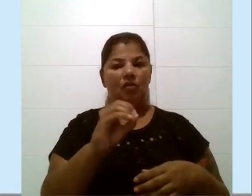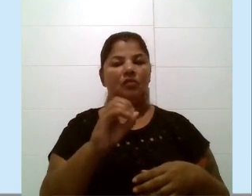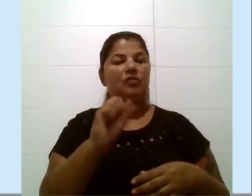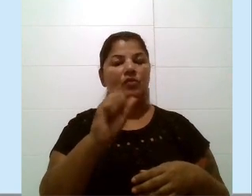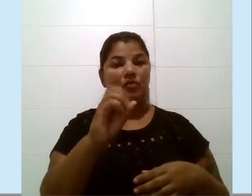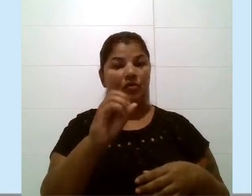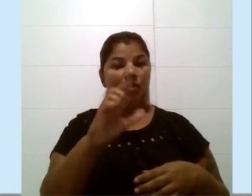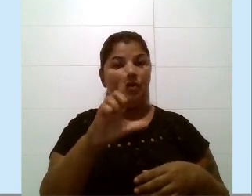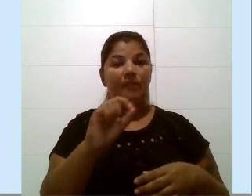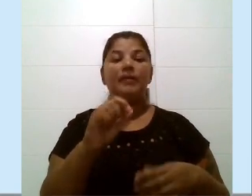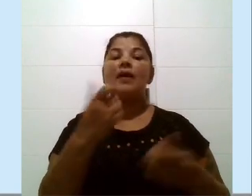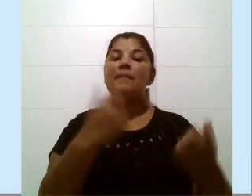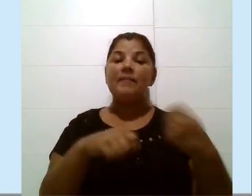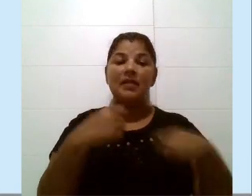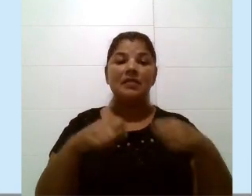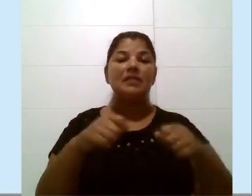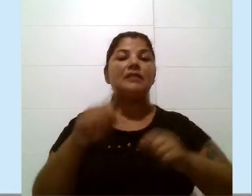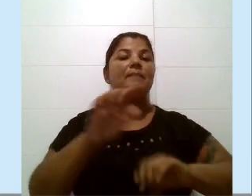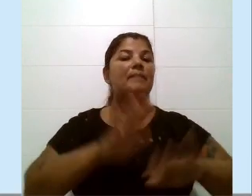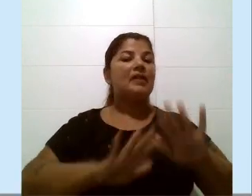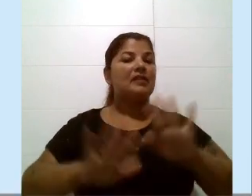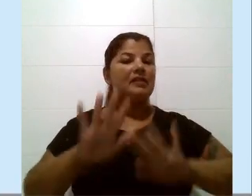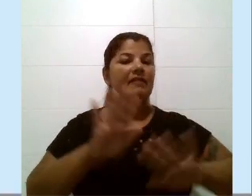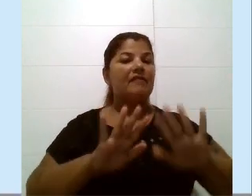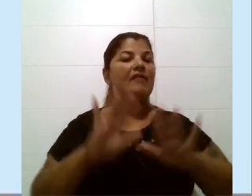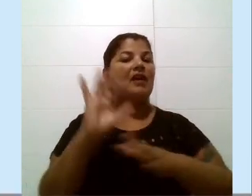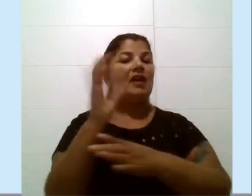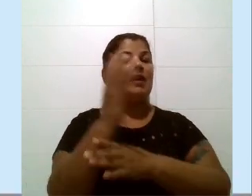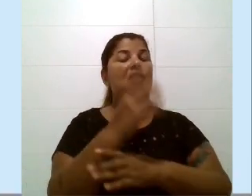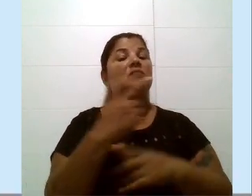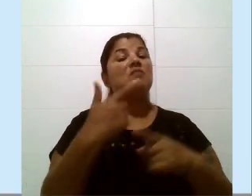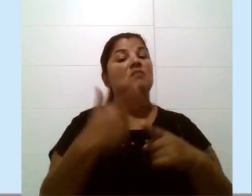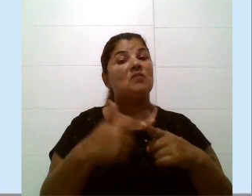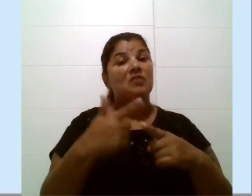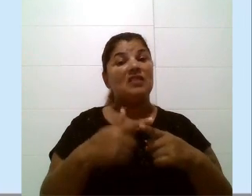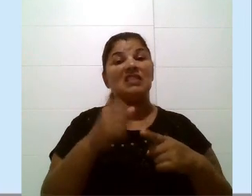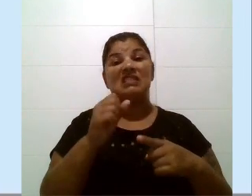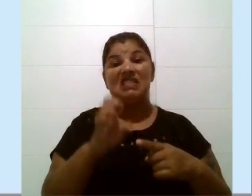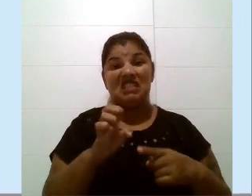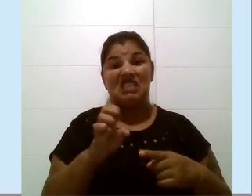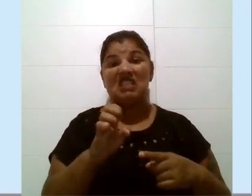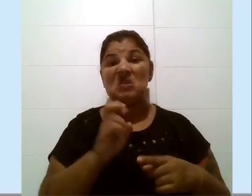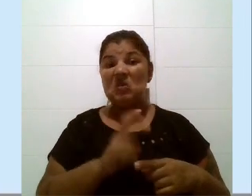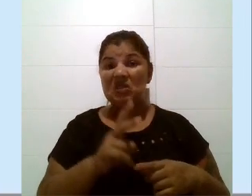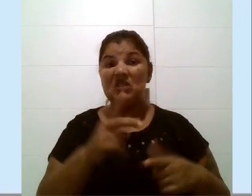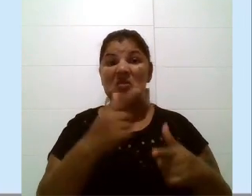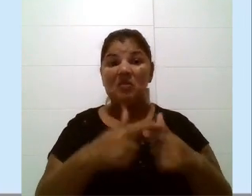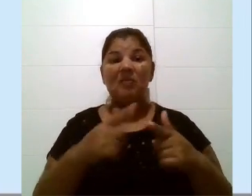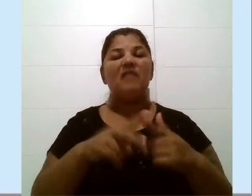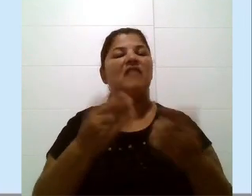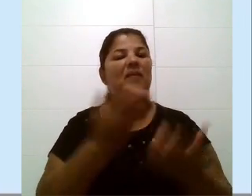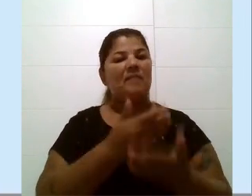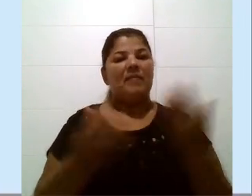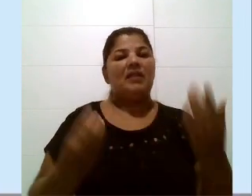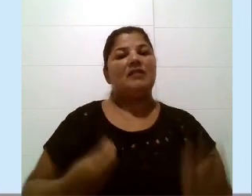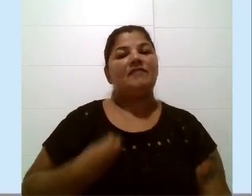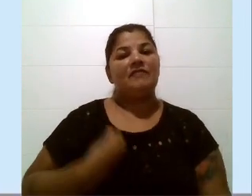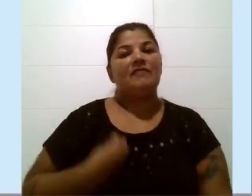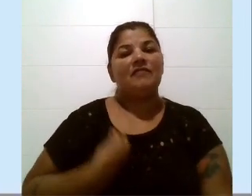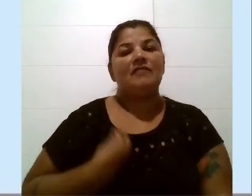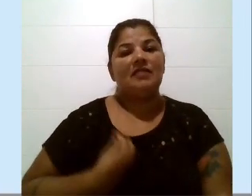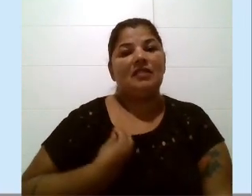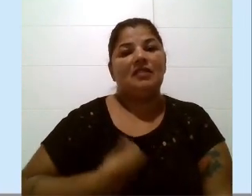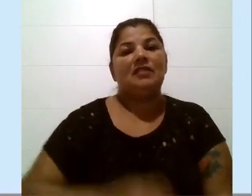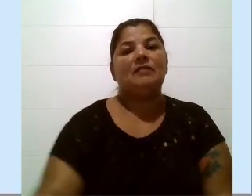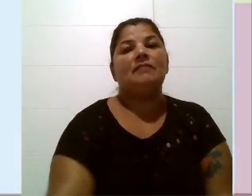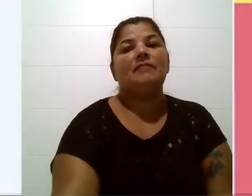ambientes, porque senão a gente vai acabar causando mais perca de vida, tanto na fauna como na flora, ok? Olha na